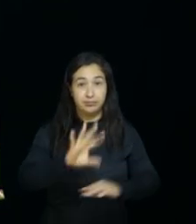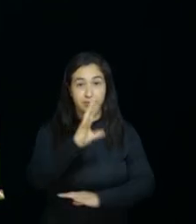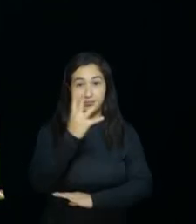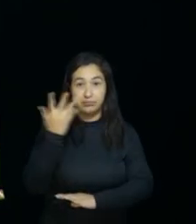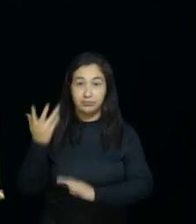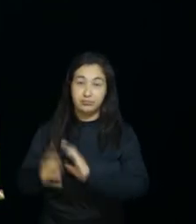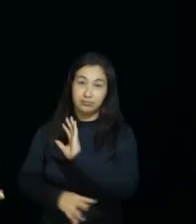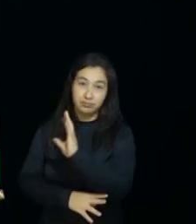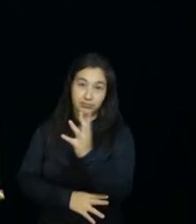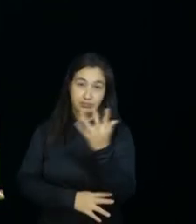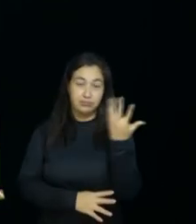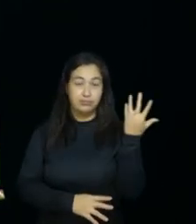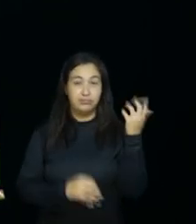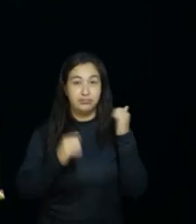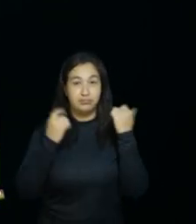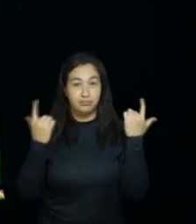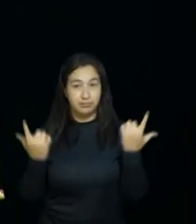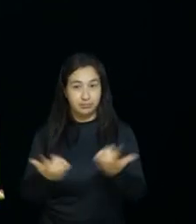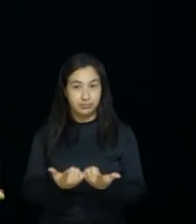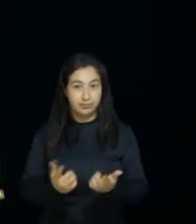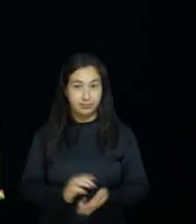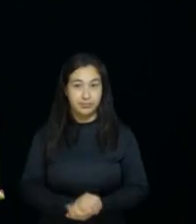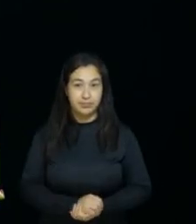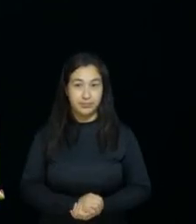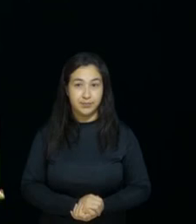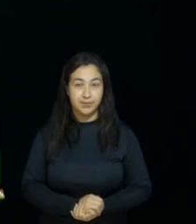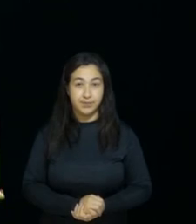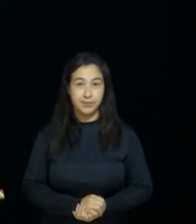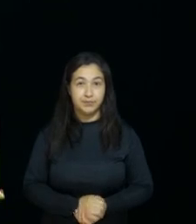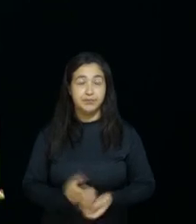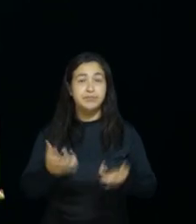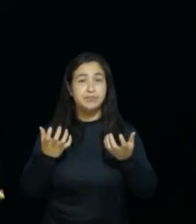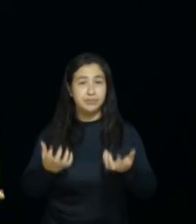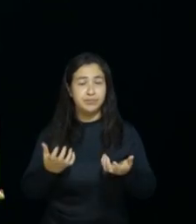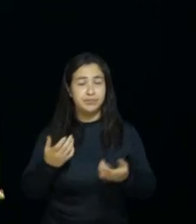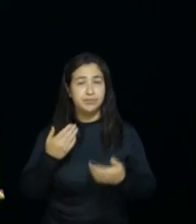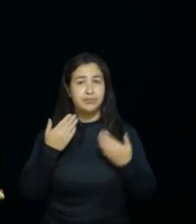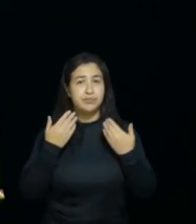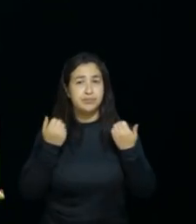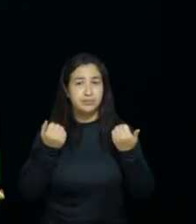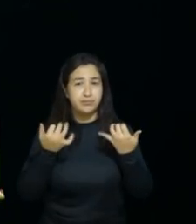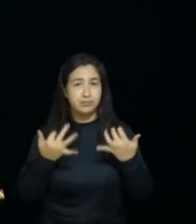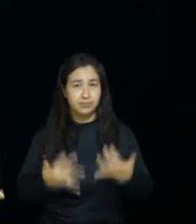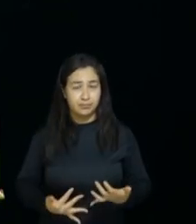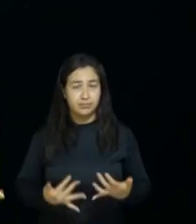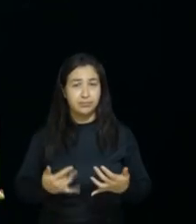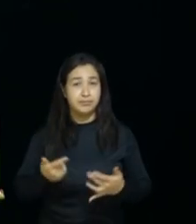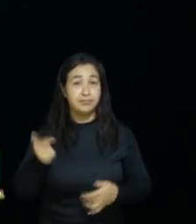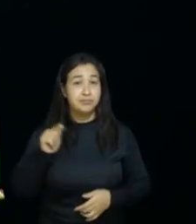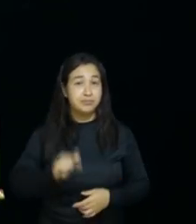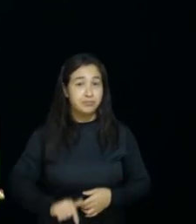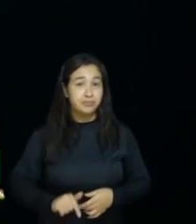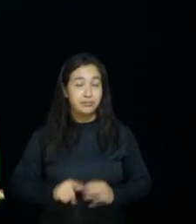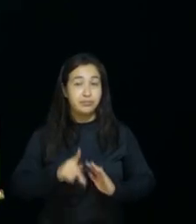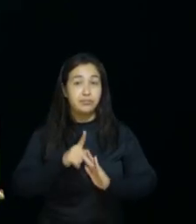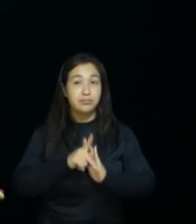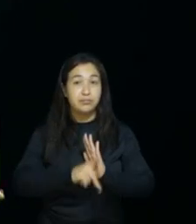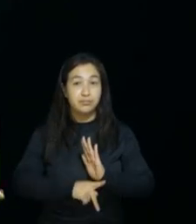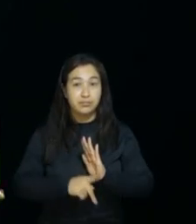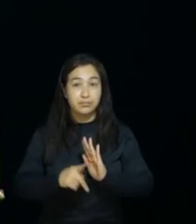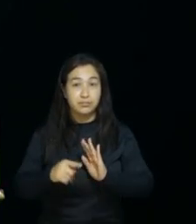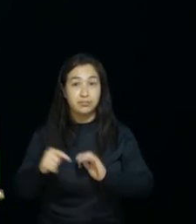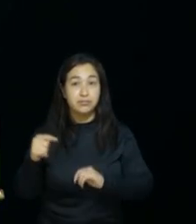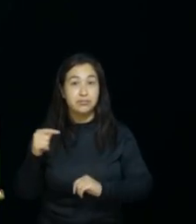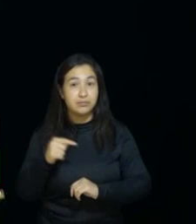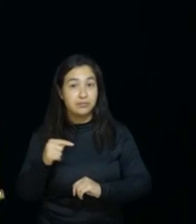Legislativa. Eu quero destacar que este programa, ele garante, dentro